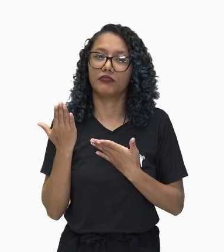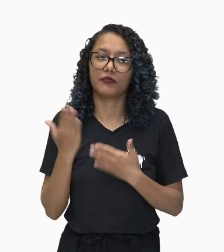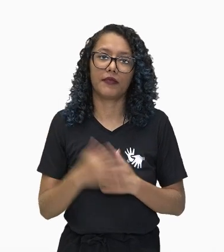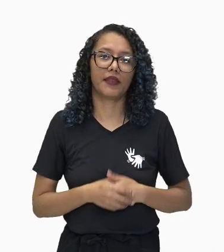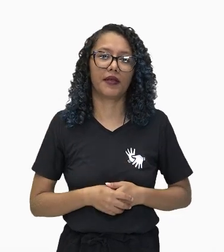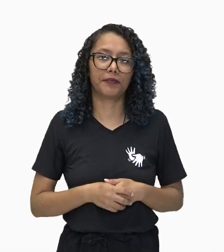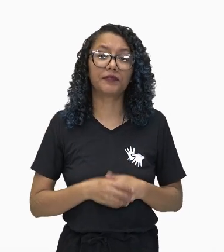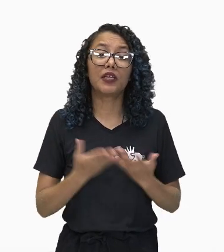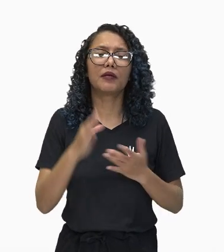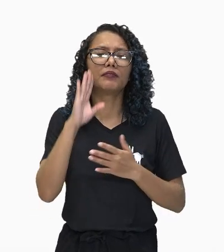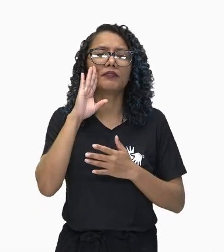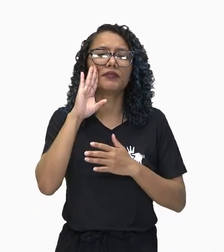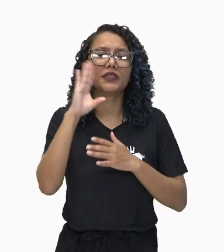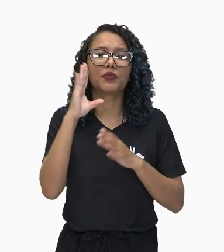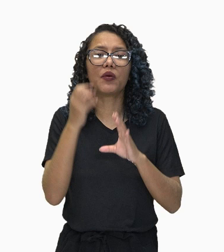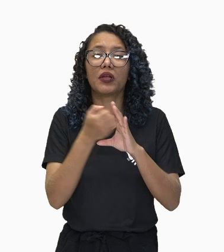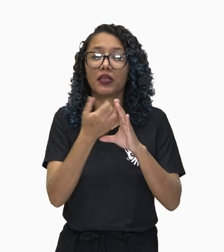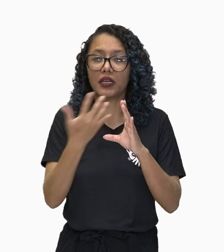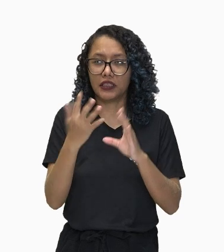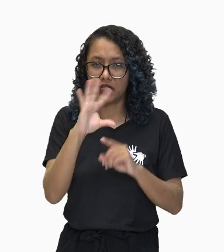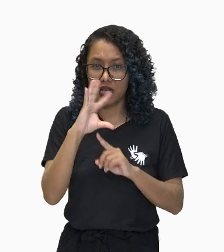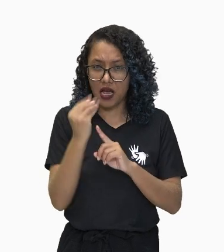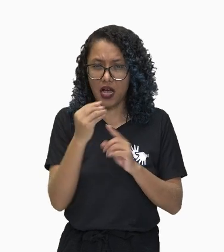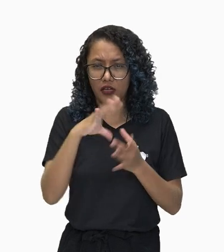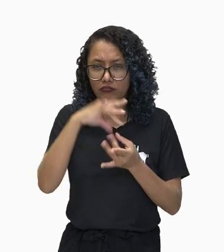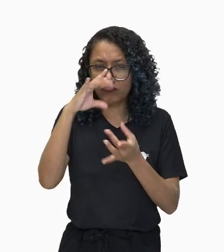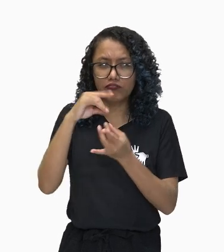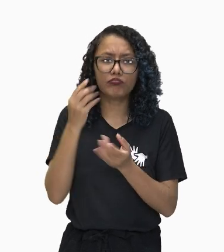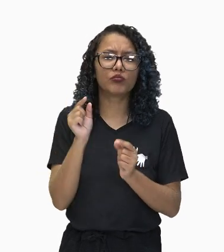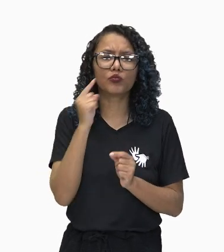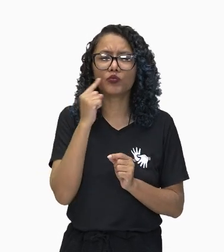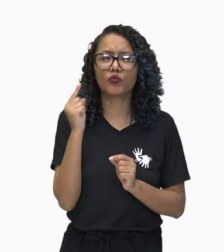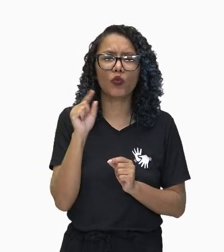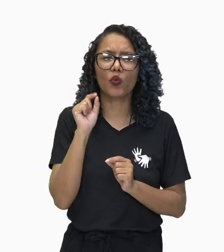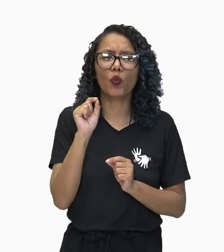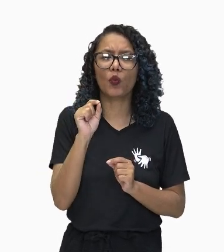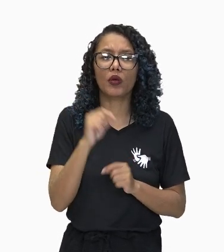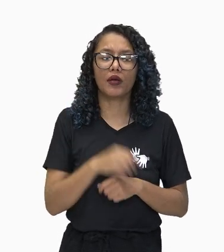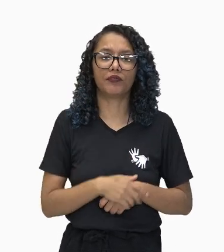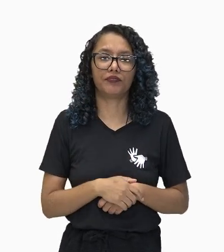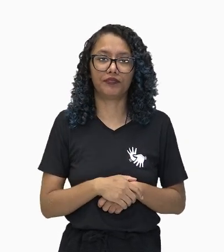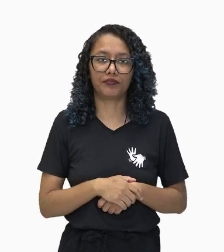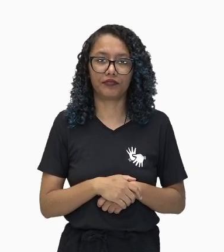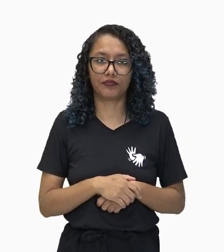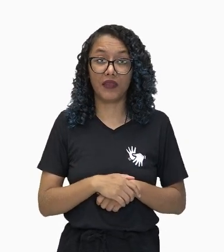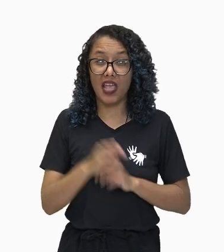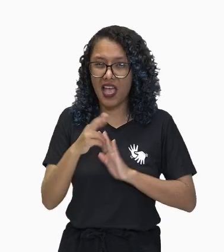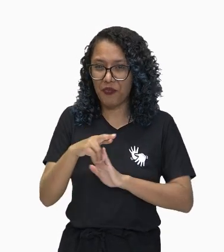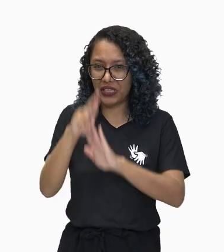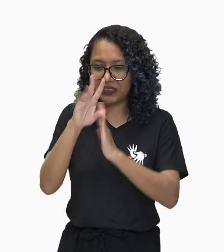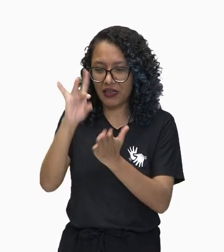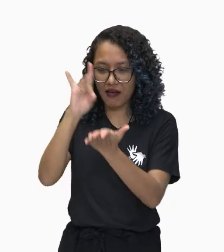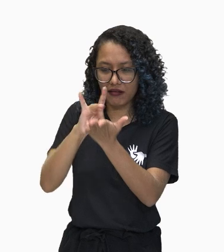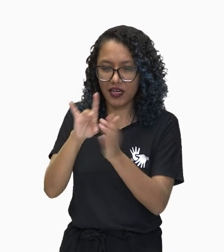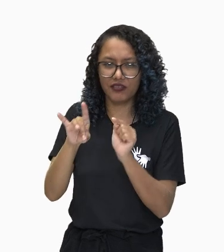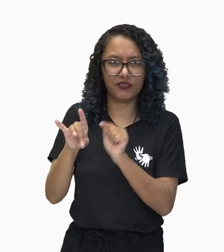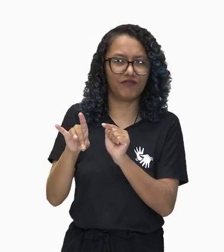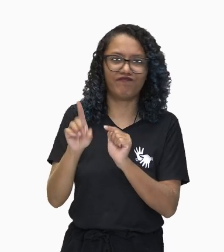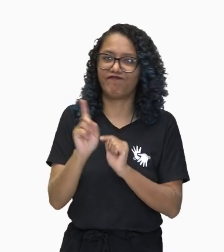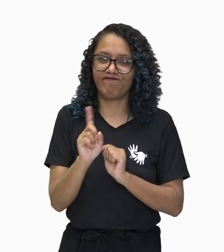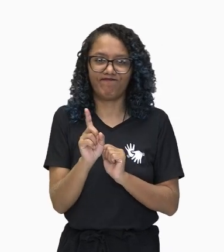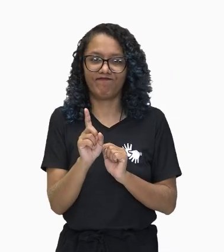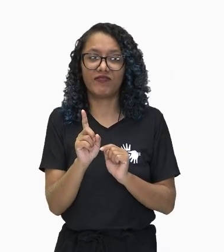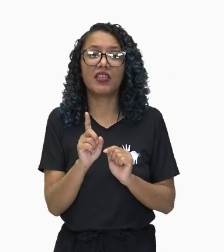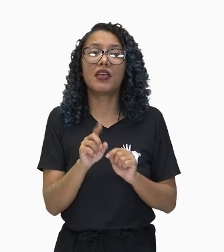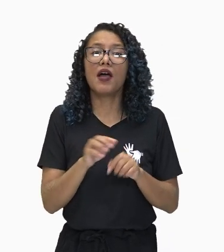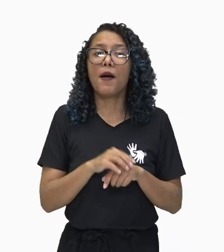A principal característica da arte abstrata é o distanciamento da realidade e a necessidade